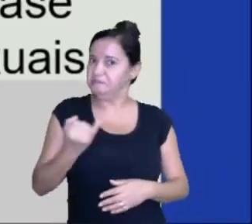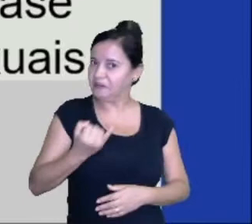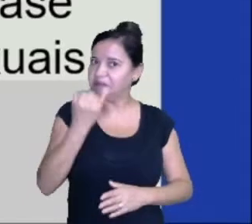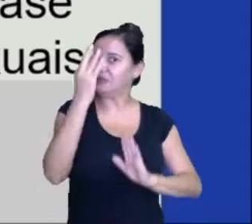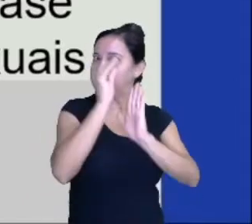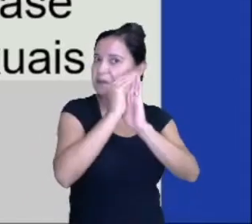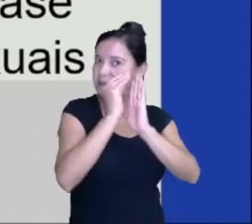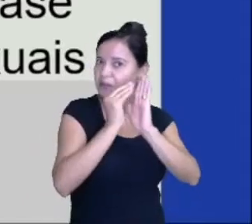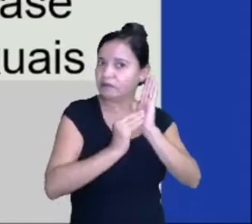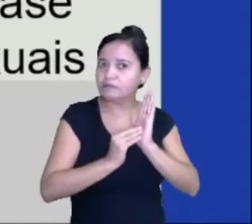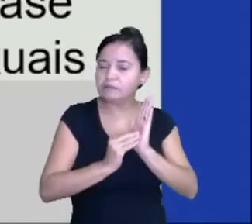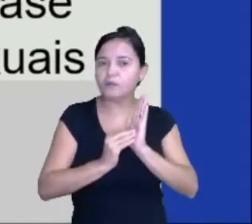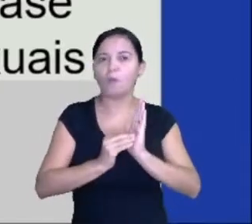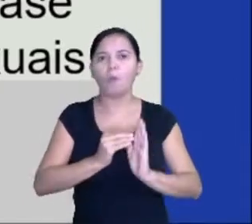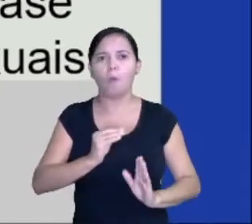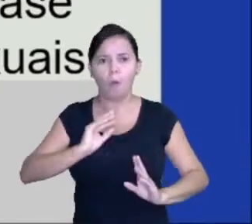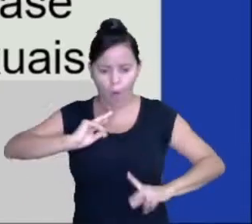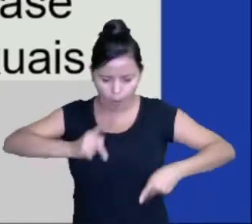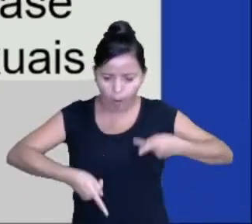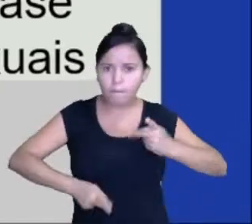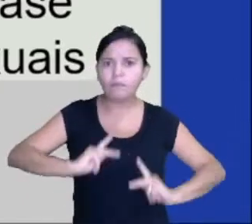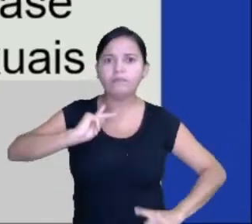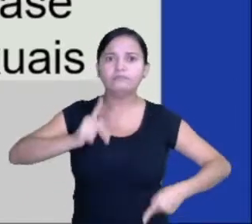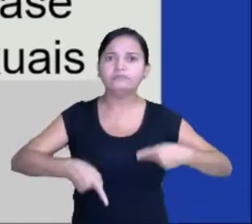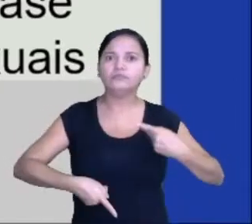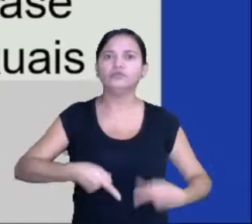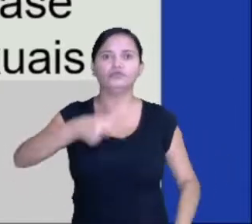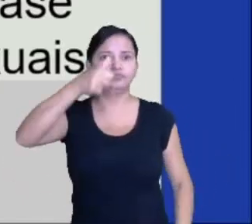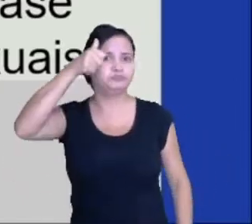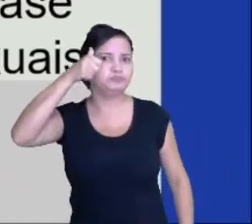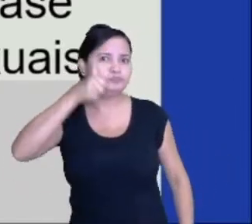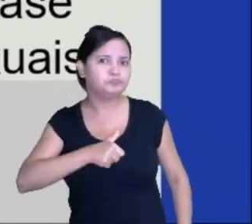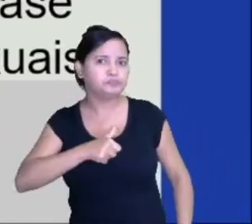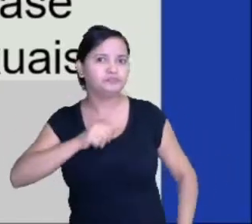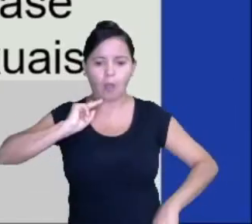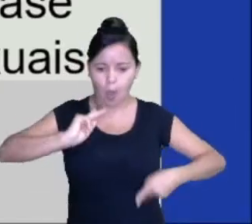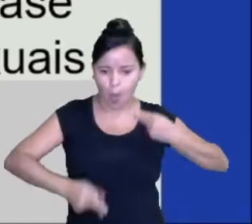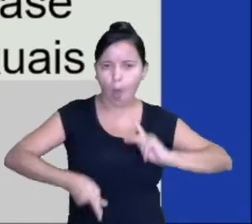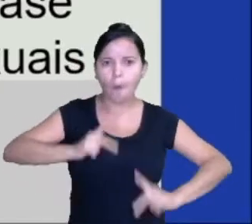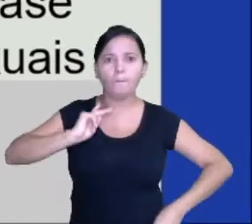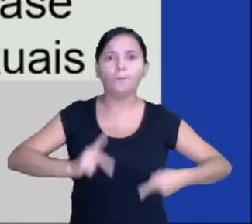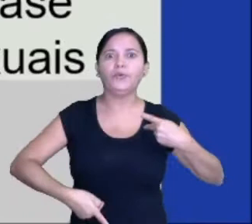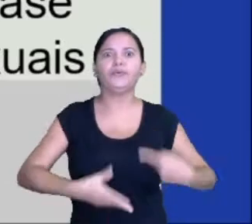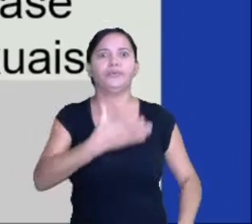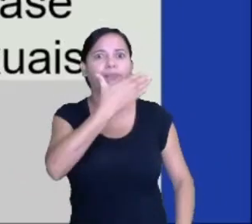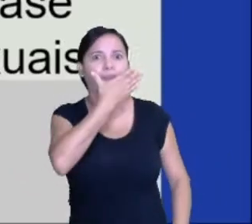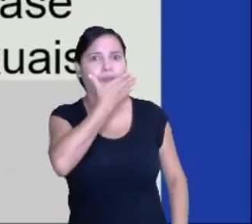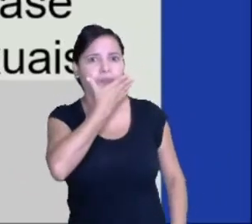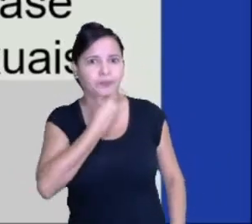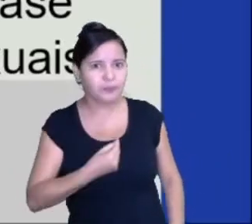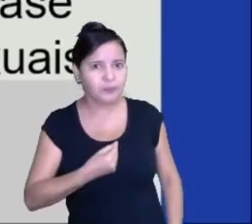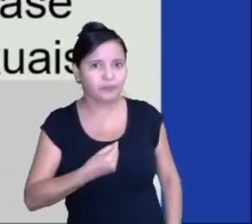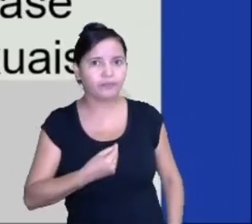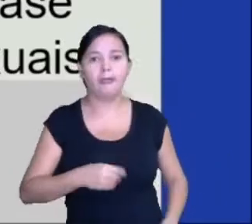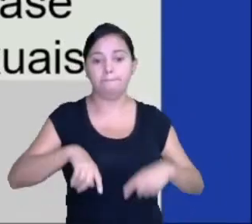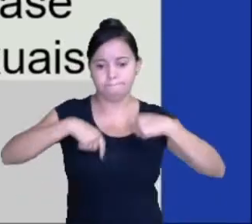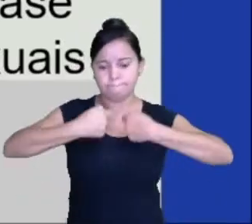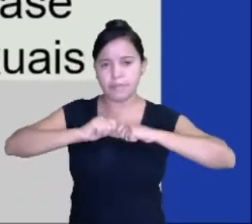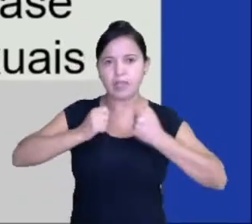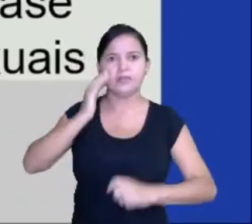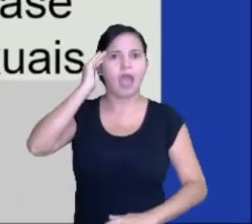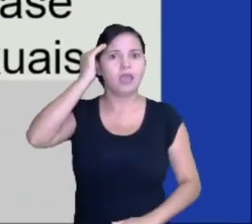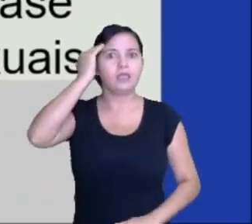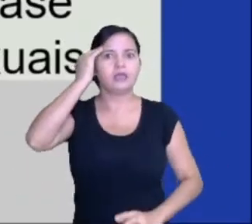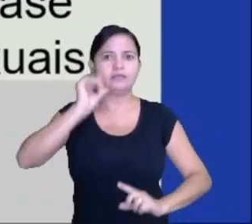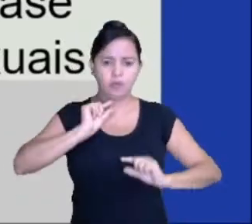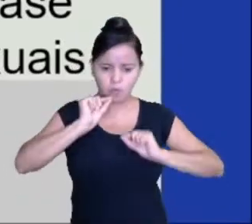os hormônios masculinos e feminino. A habilidade que é esperada, que deve ser construída, compreender o